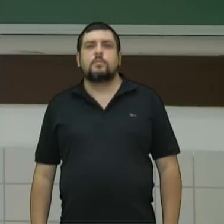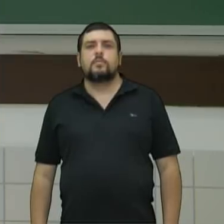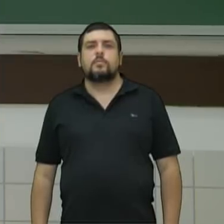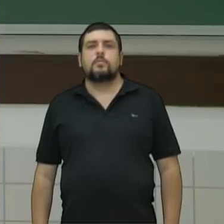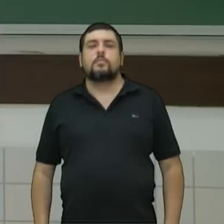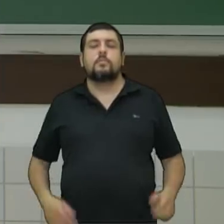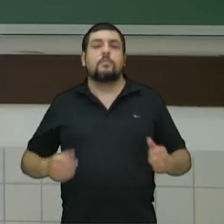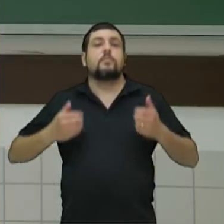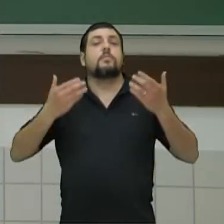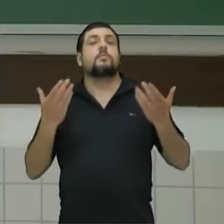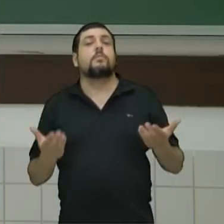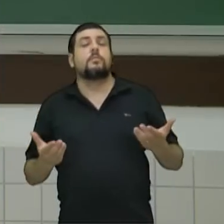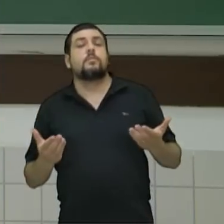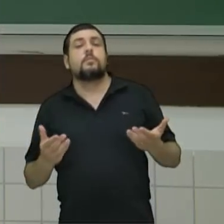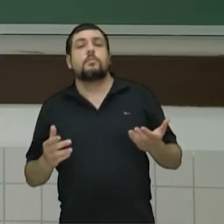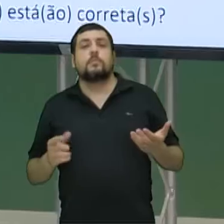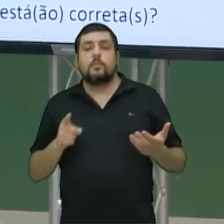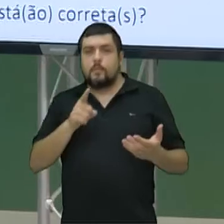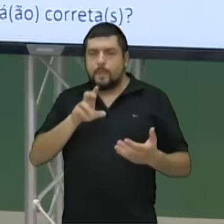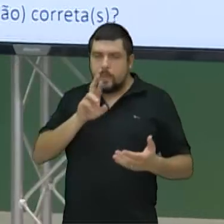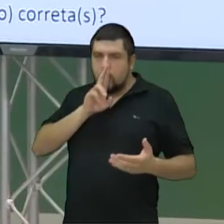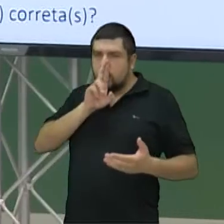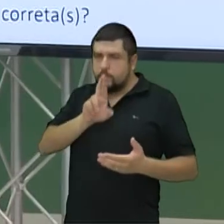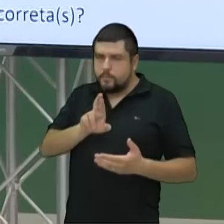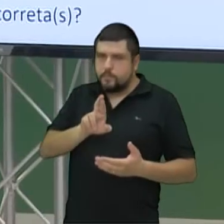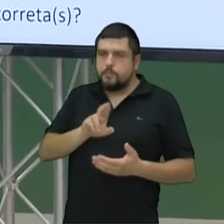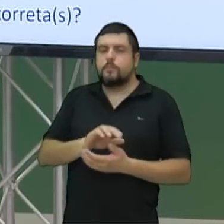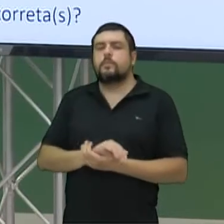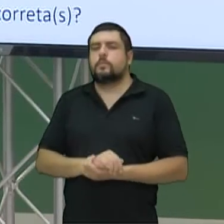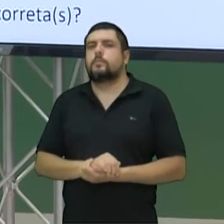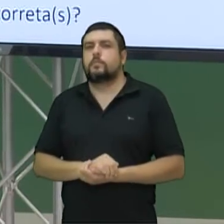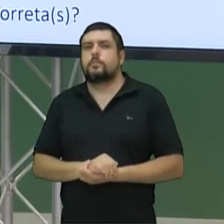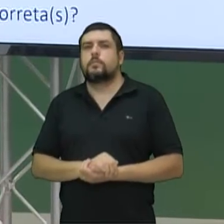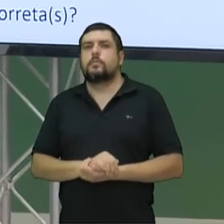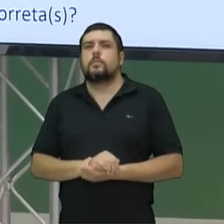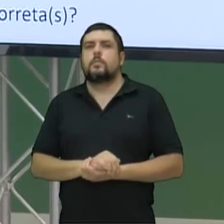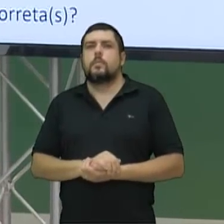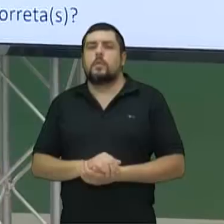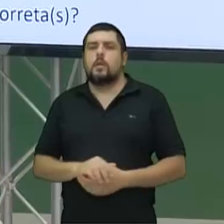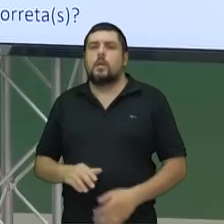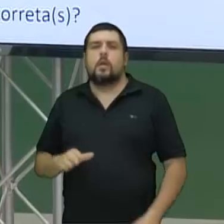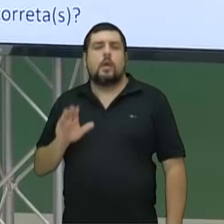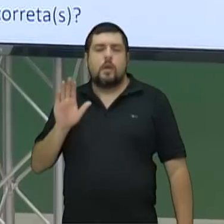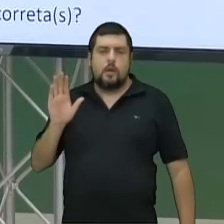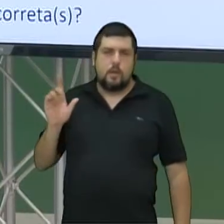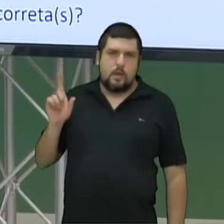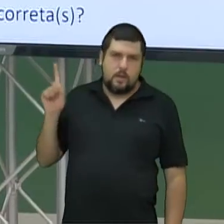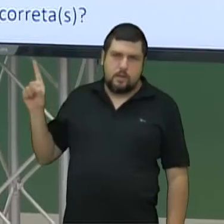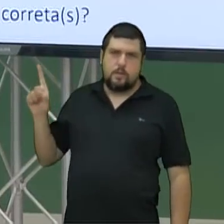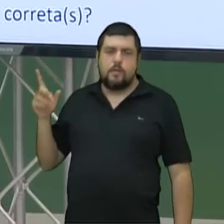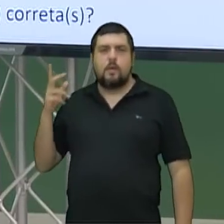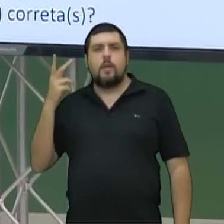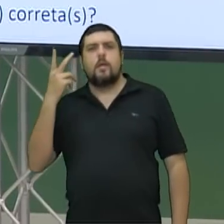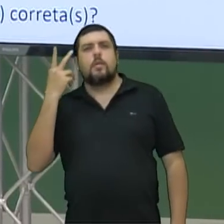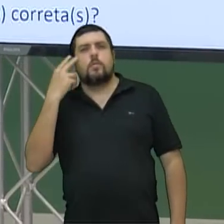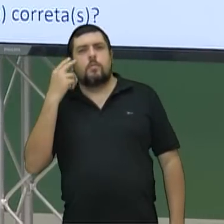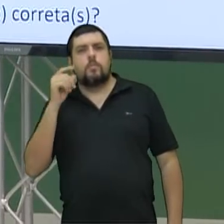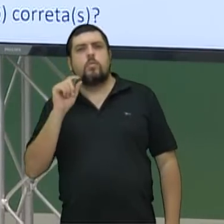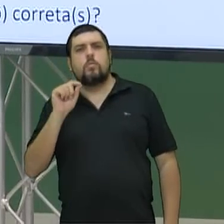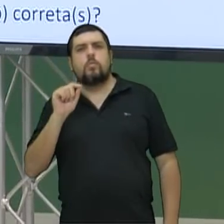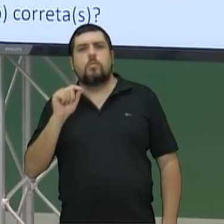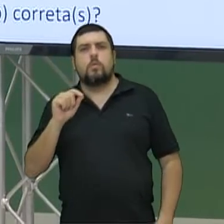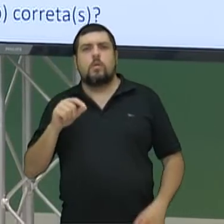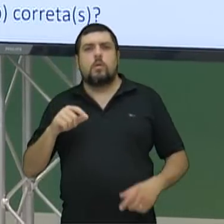E aí, pessoal? Responderam a questão? Gente, é muito comum o pessoal achar que precisa de um